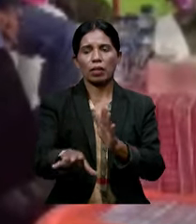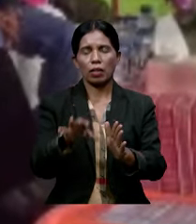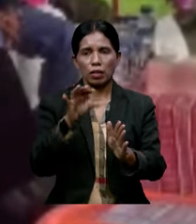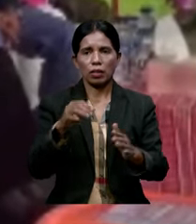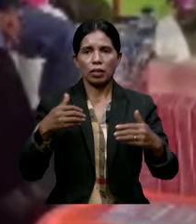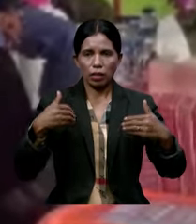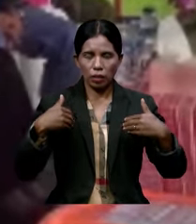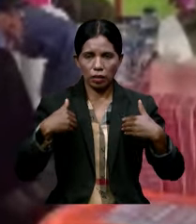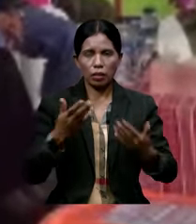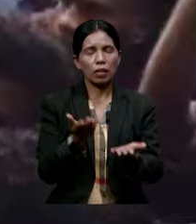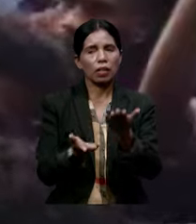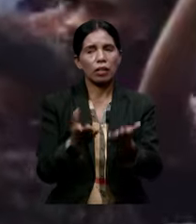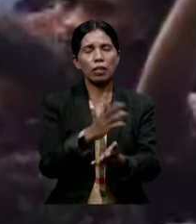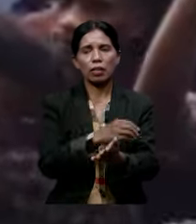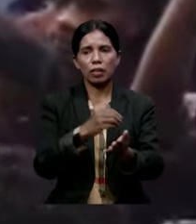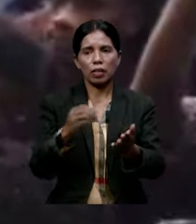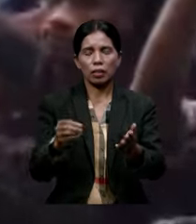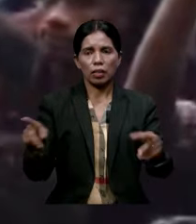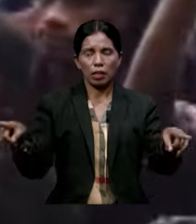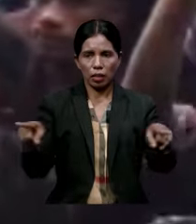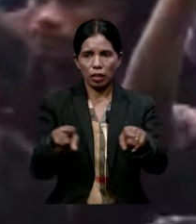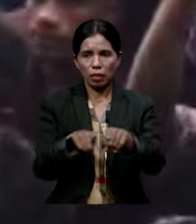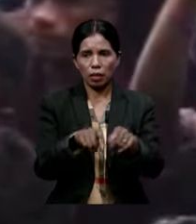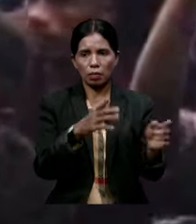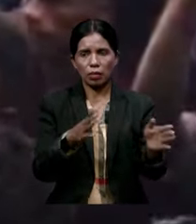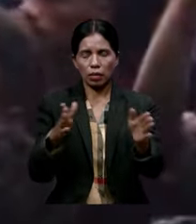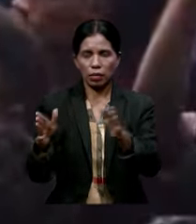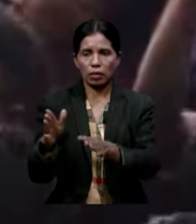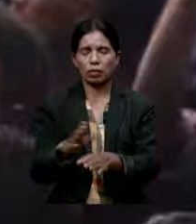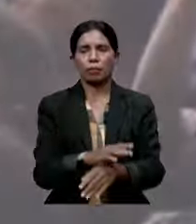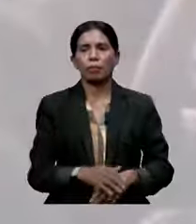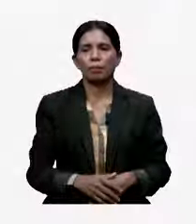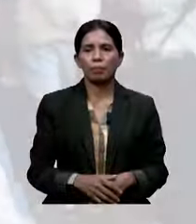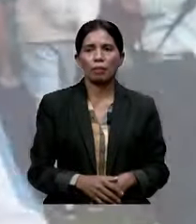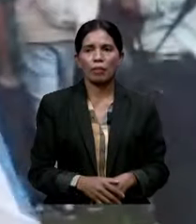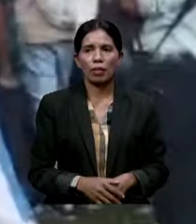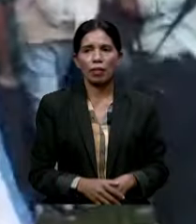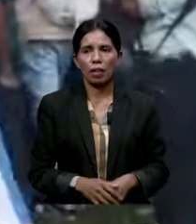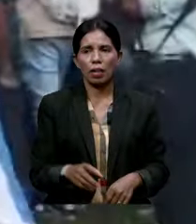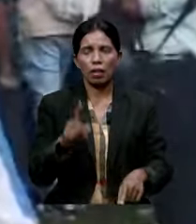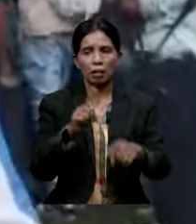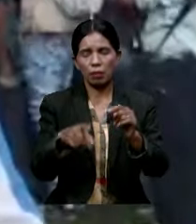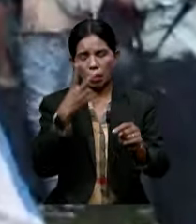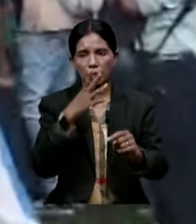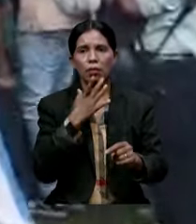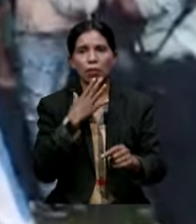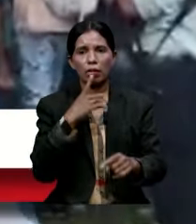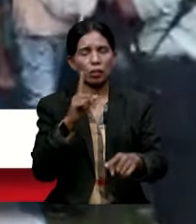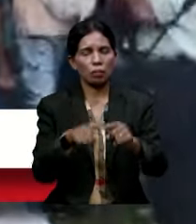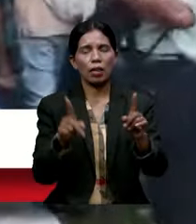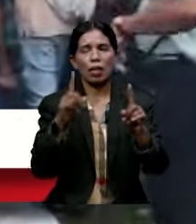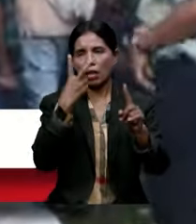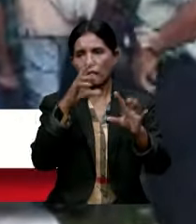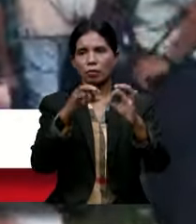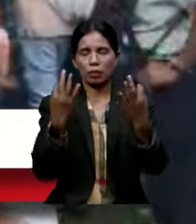ia imparcialidade no neutralidade e a processo recrutamento ne. Parsa ne be makanesa, la bele hareba cor, la bele hareba família, la